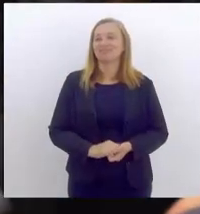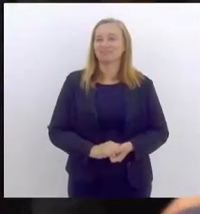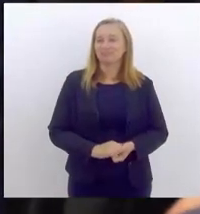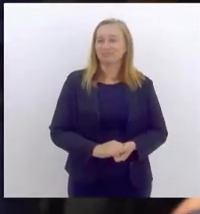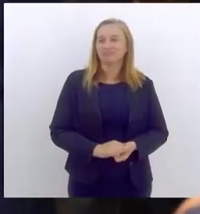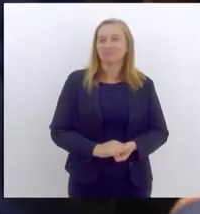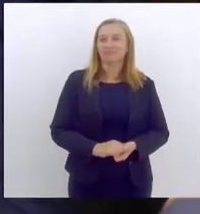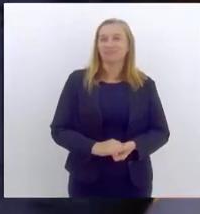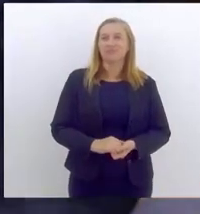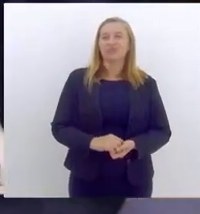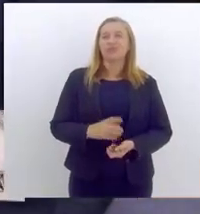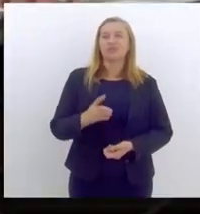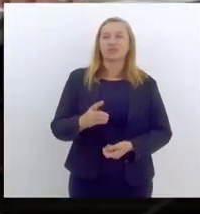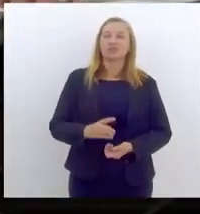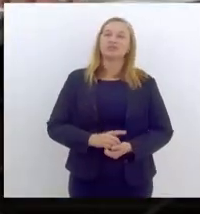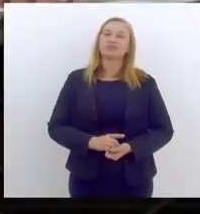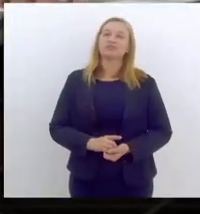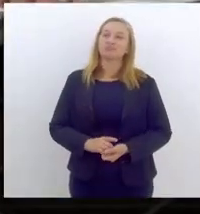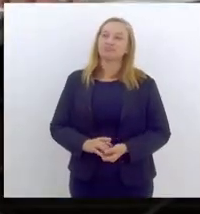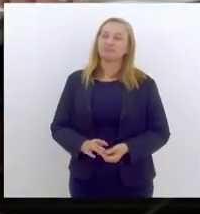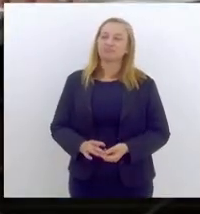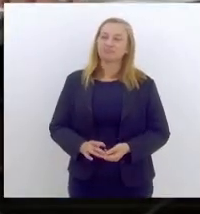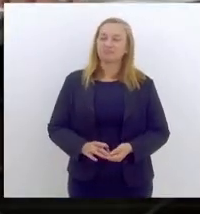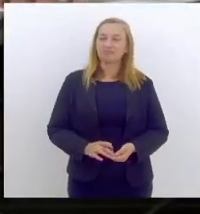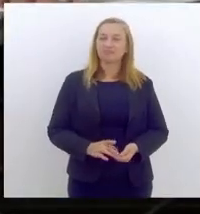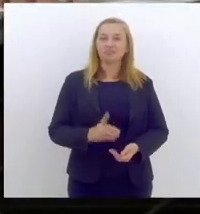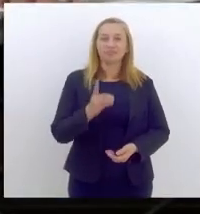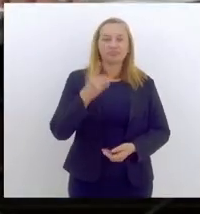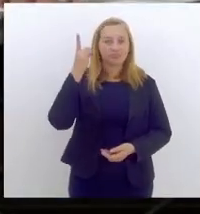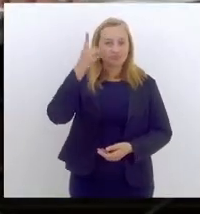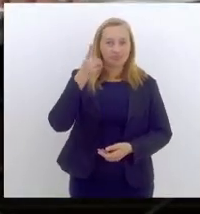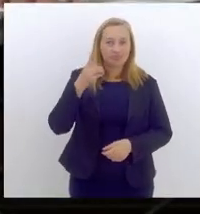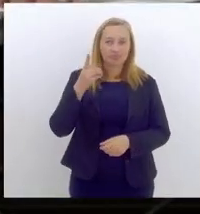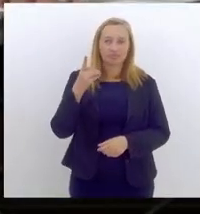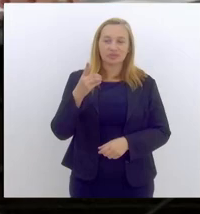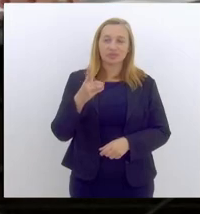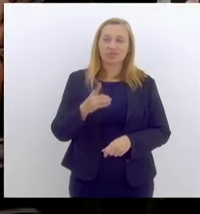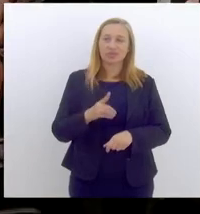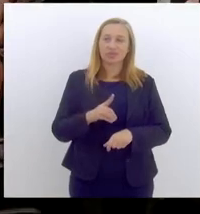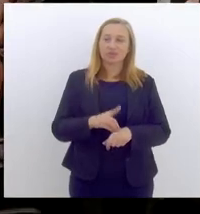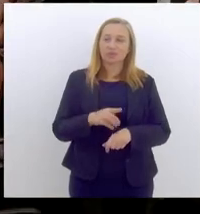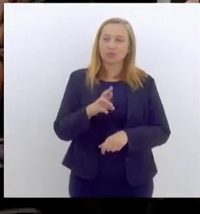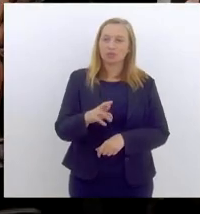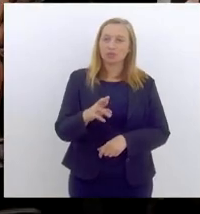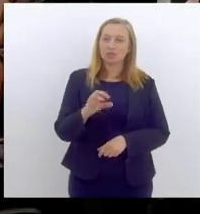Doutor Deodalto, vota sim. Doutor Serginho.